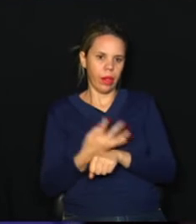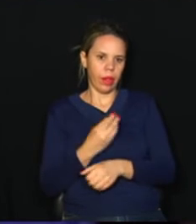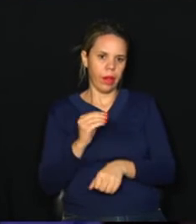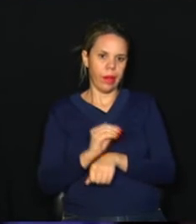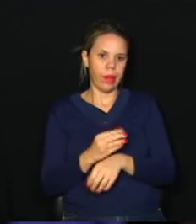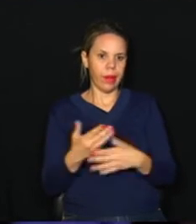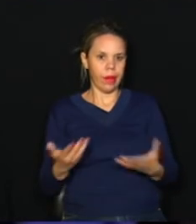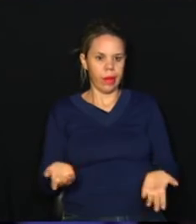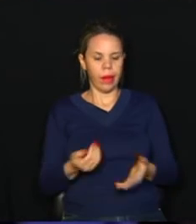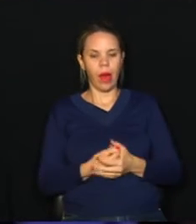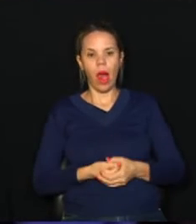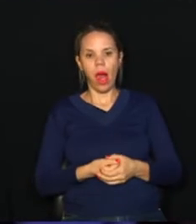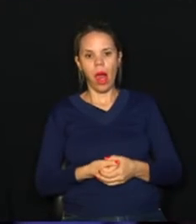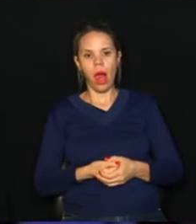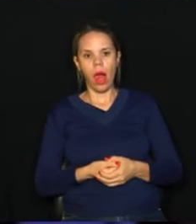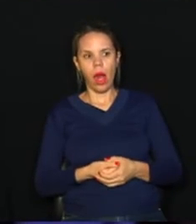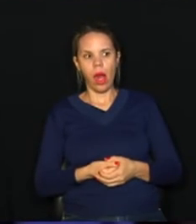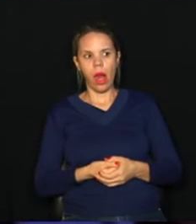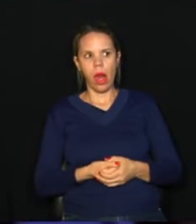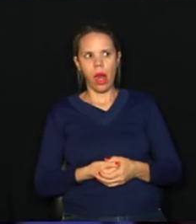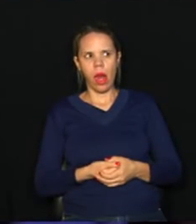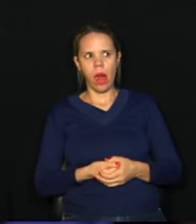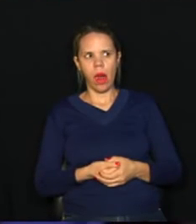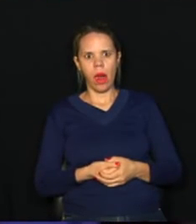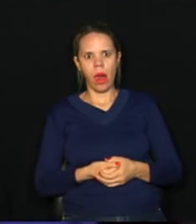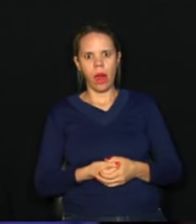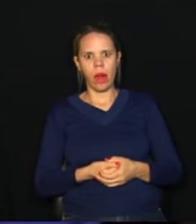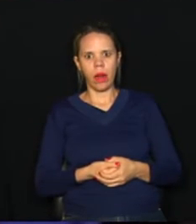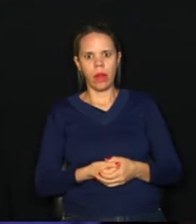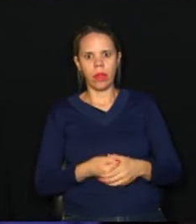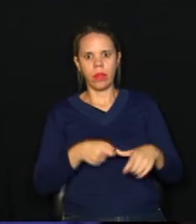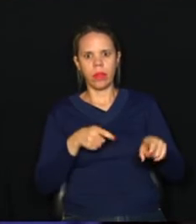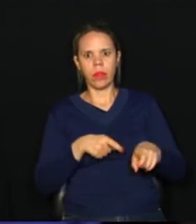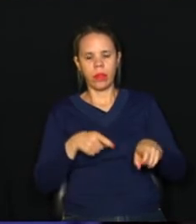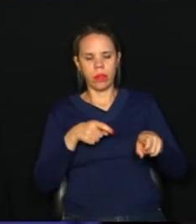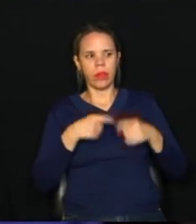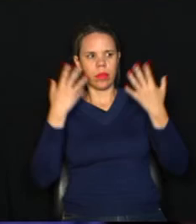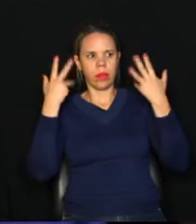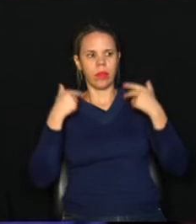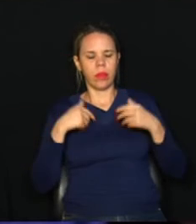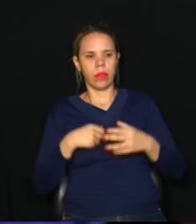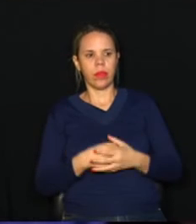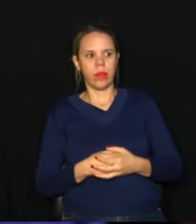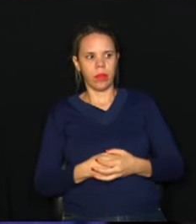E muitas vezes esse agronegócio ele é entendido